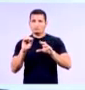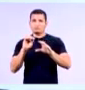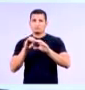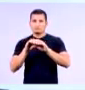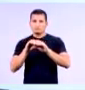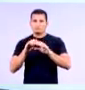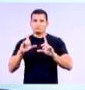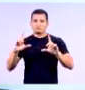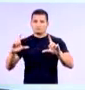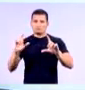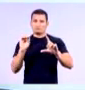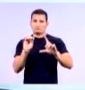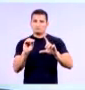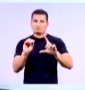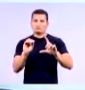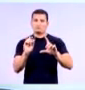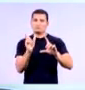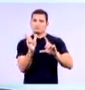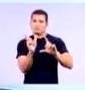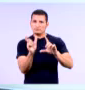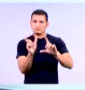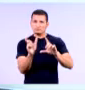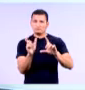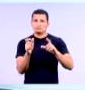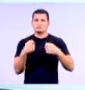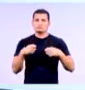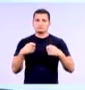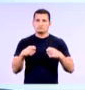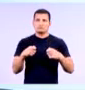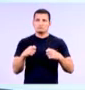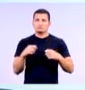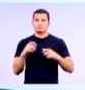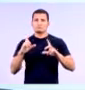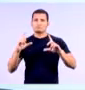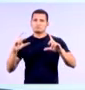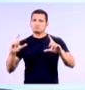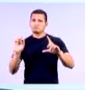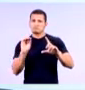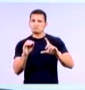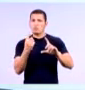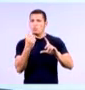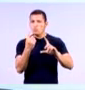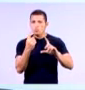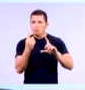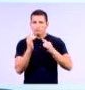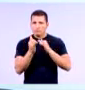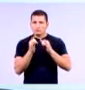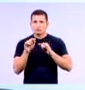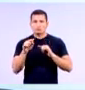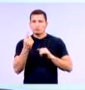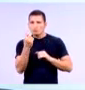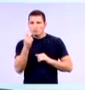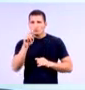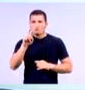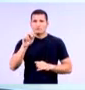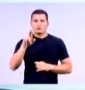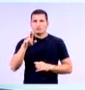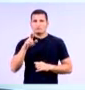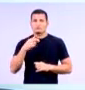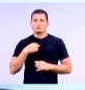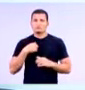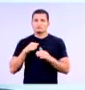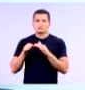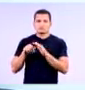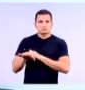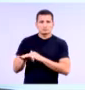coloco quantas variáveis eu precisar. Nesse caso, eu só coloquei uma única informação, uma única variável. Quer dizer, se eu for sacar, depositar, só